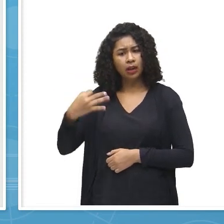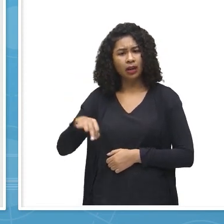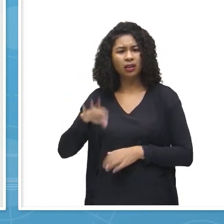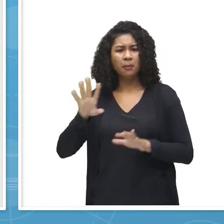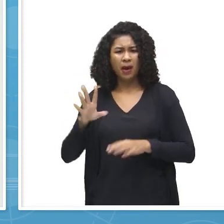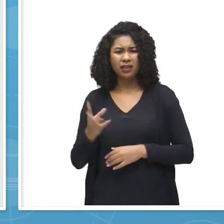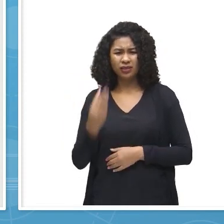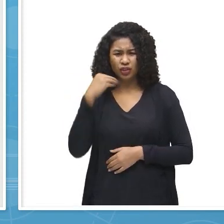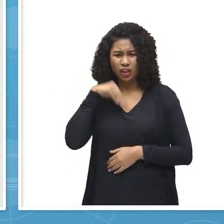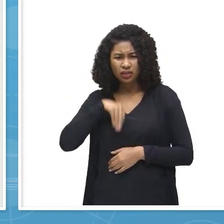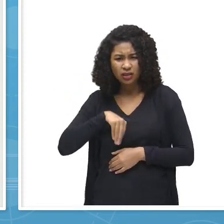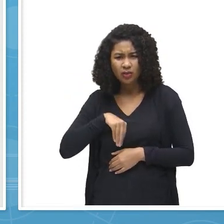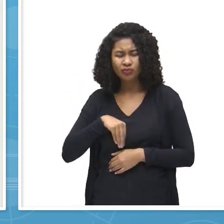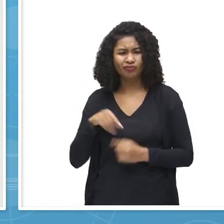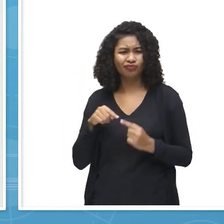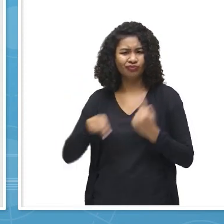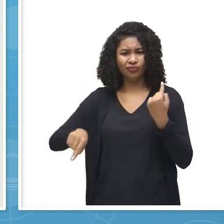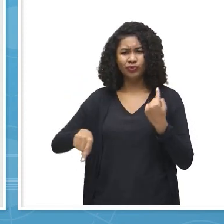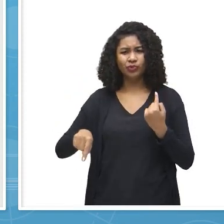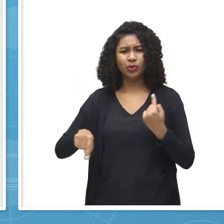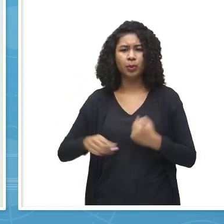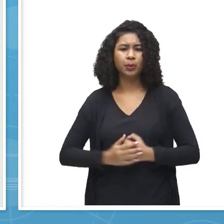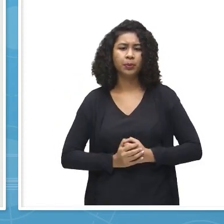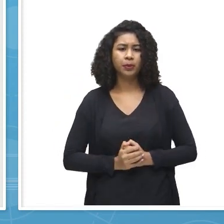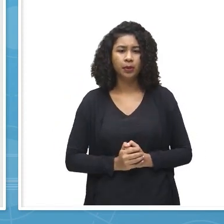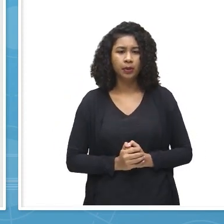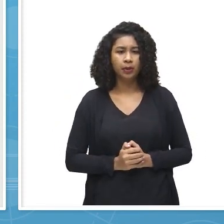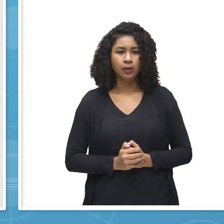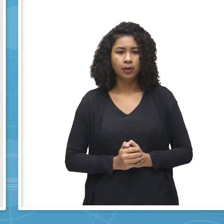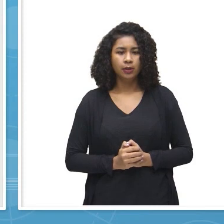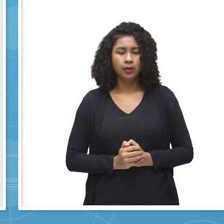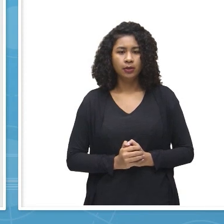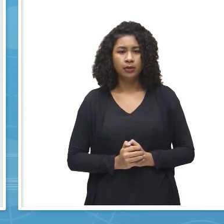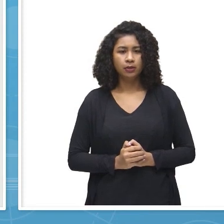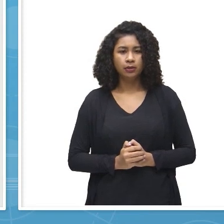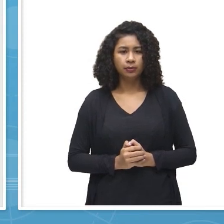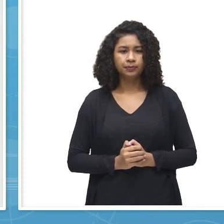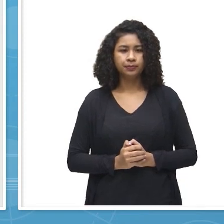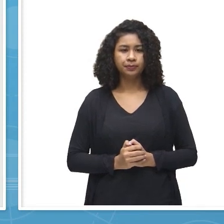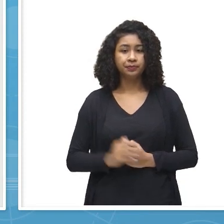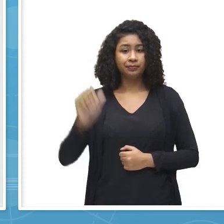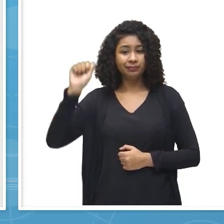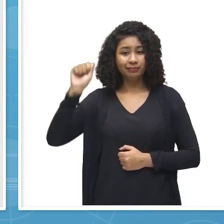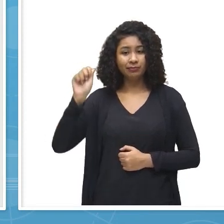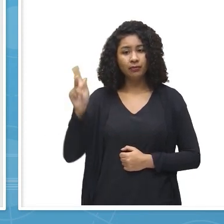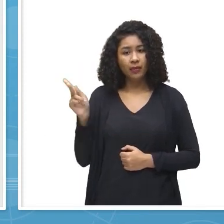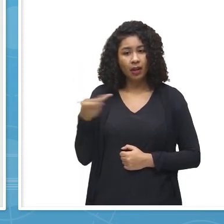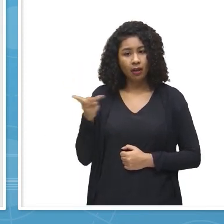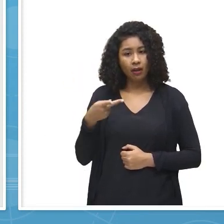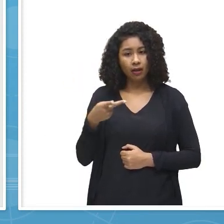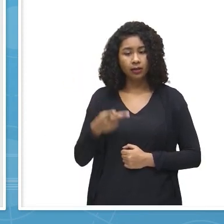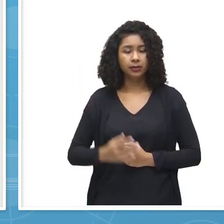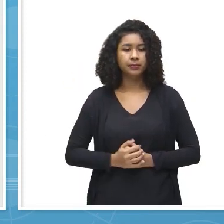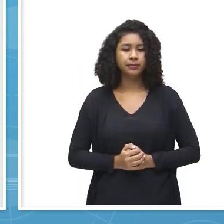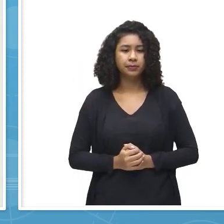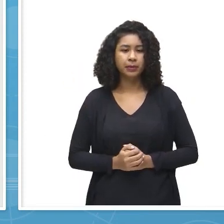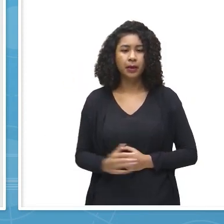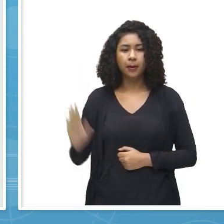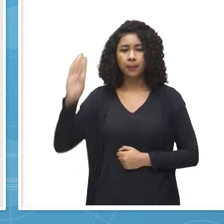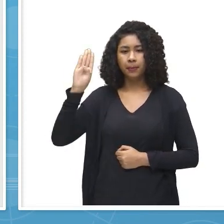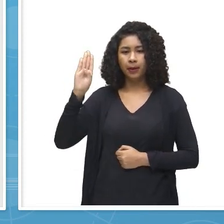tecido conjuntivo ele não vai trabalhar no digestão, tá? Então, está errado aqui, tá, gente? Letra